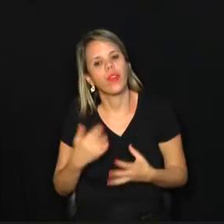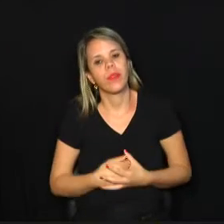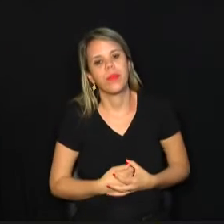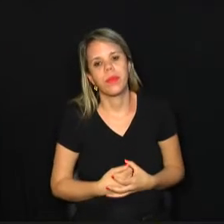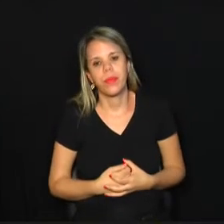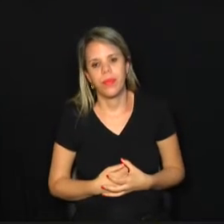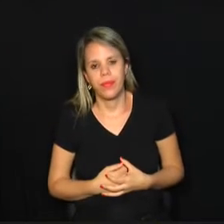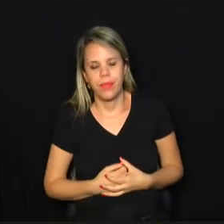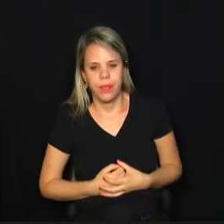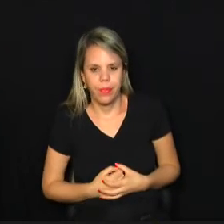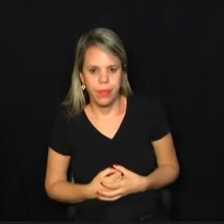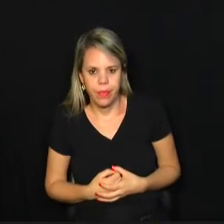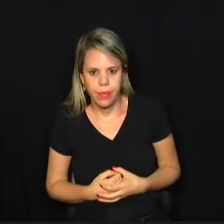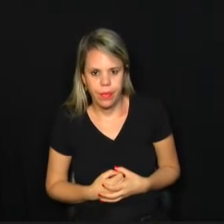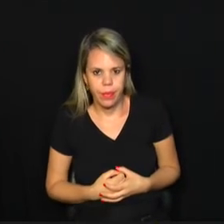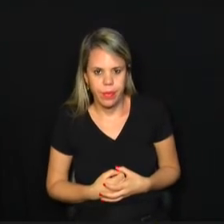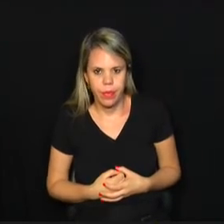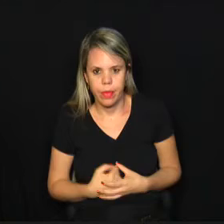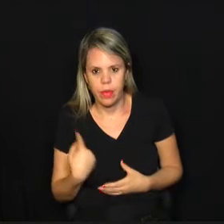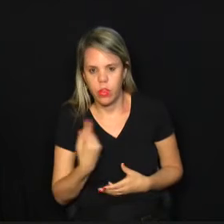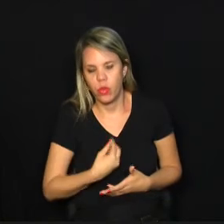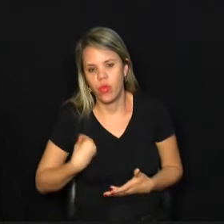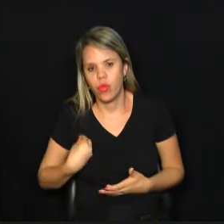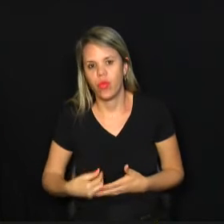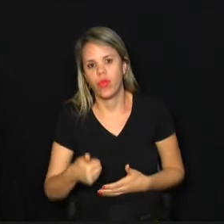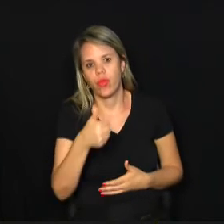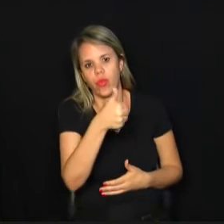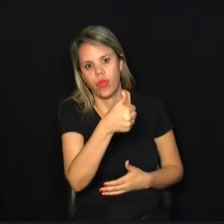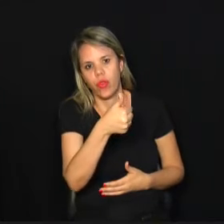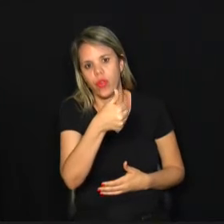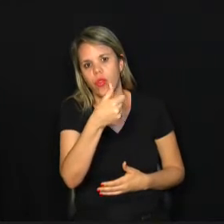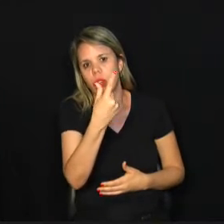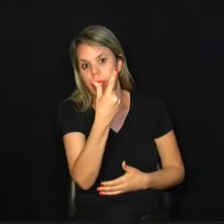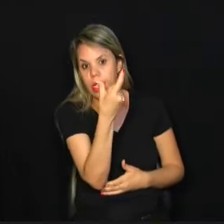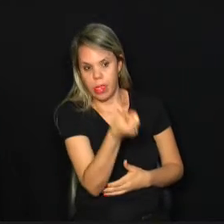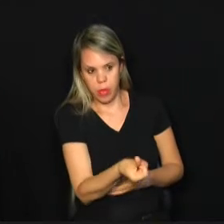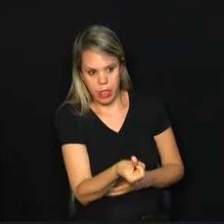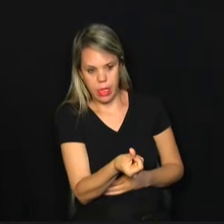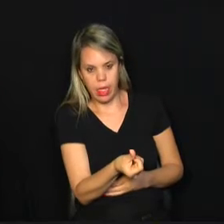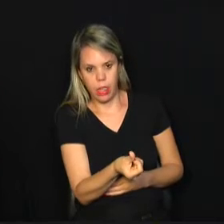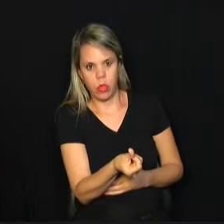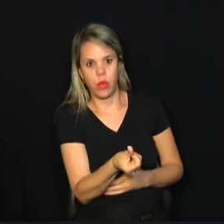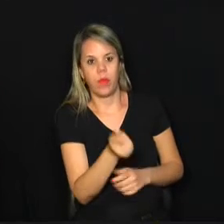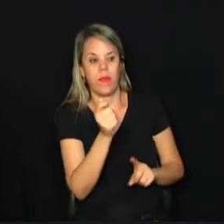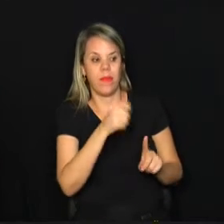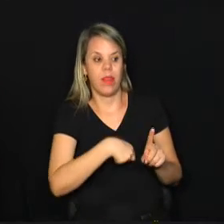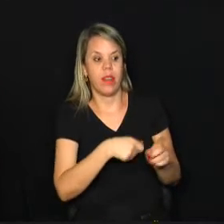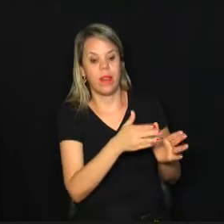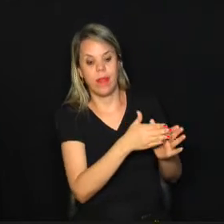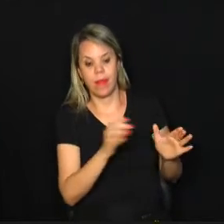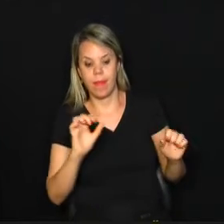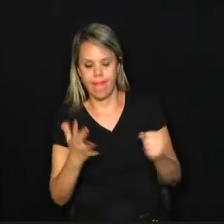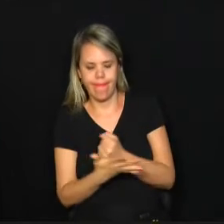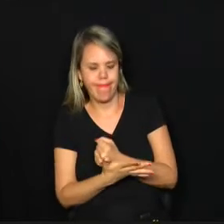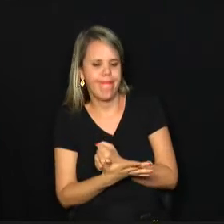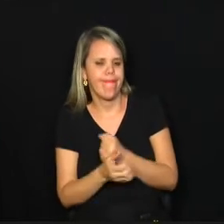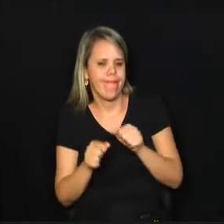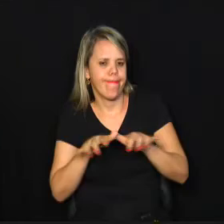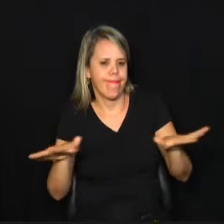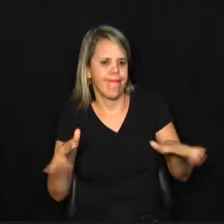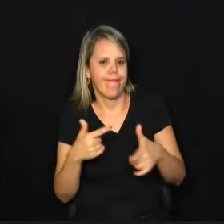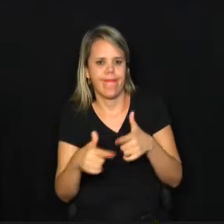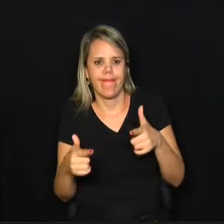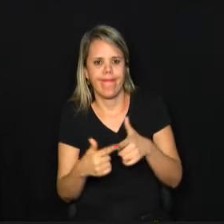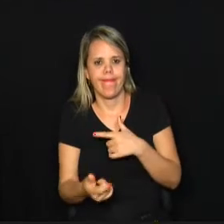Calisto. Seguinte, estamos no 16º mês de pandemia já, quer dizer, uma situação totalmente inusitada,